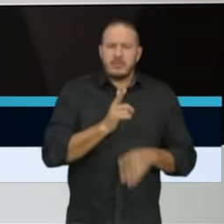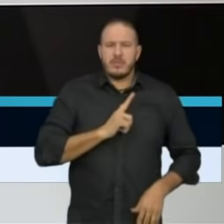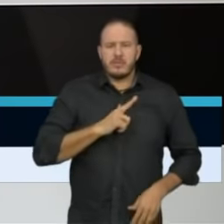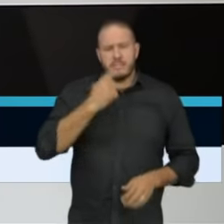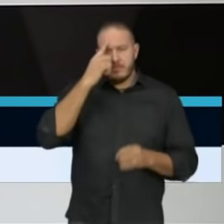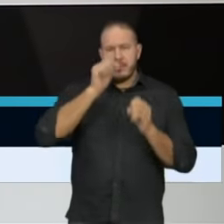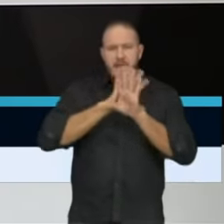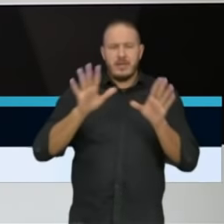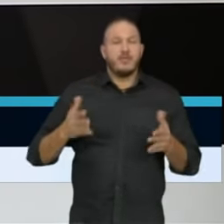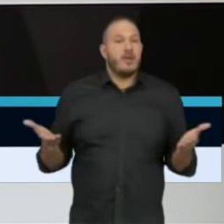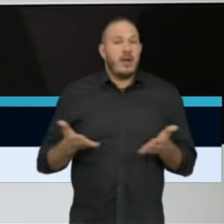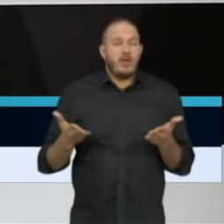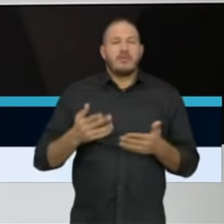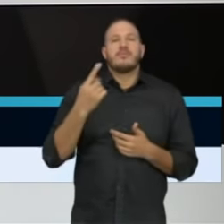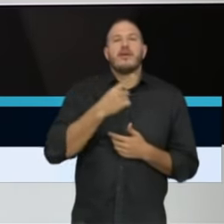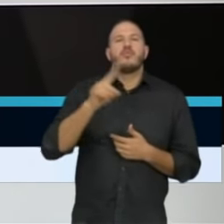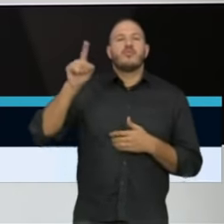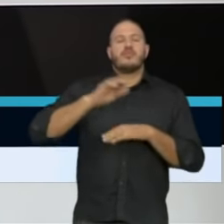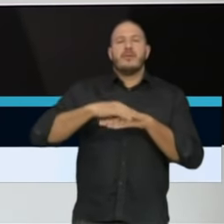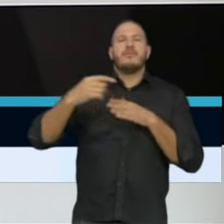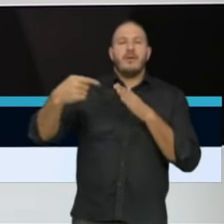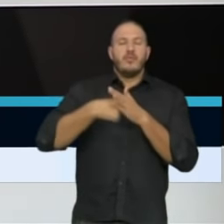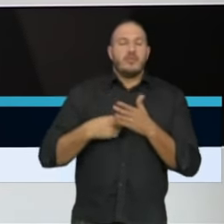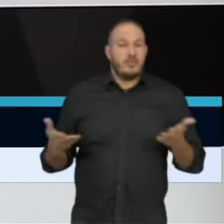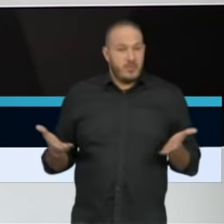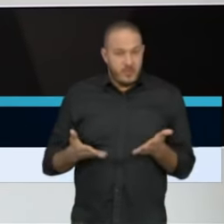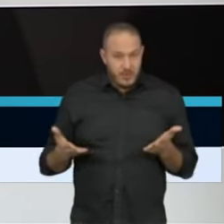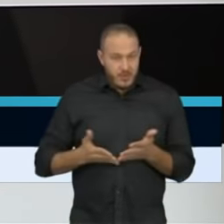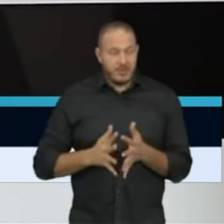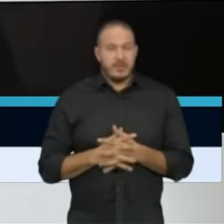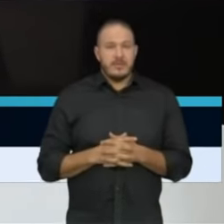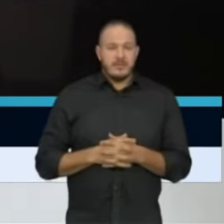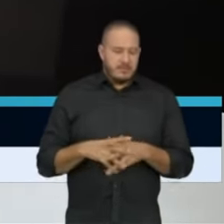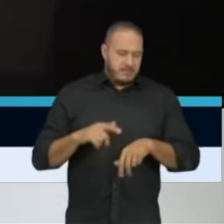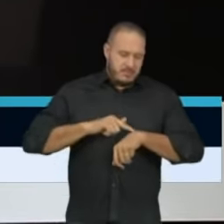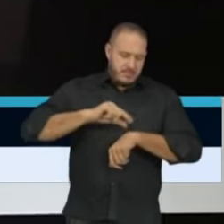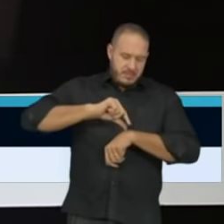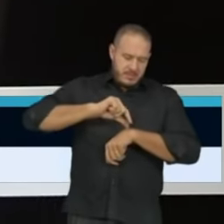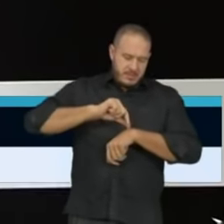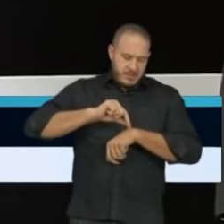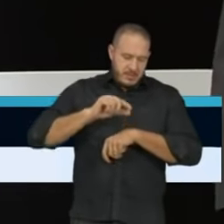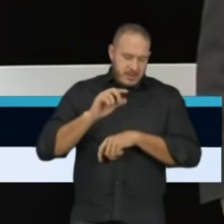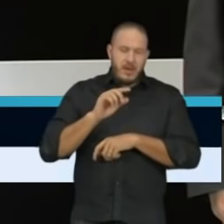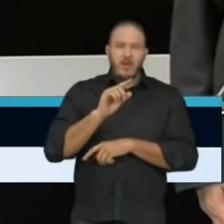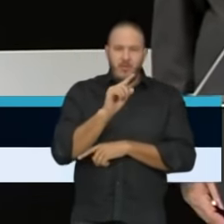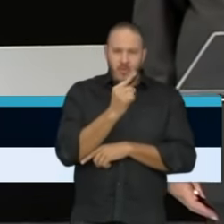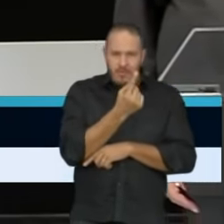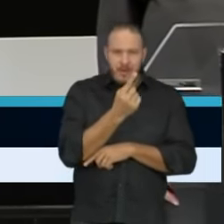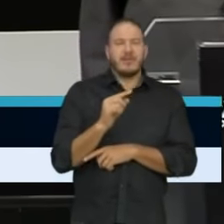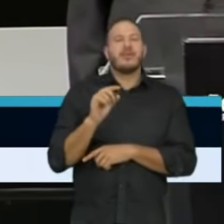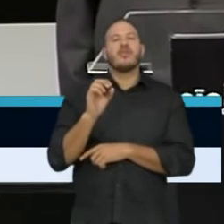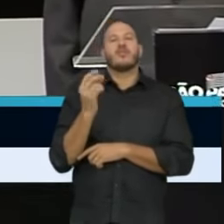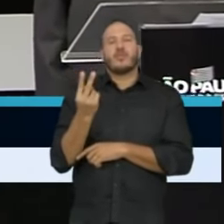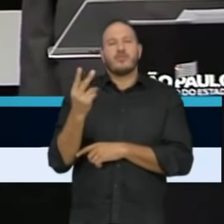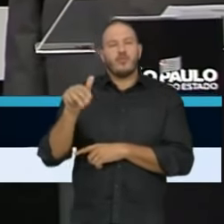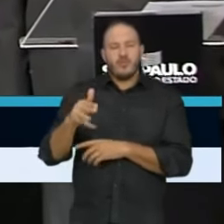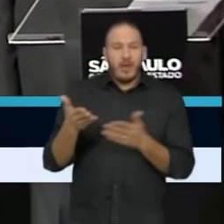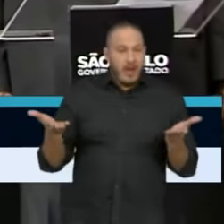Agora vamos à última pergunta de hoje, às 13 horas e 2 minutos, que é da jornalista